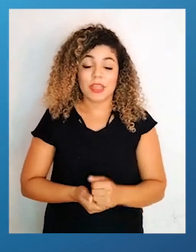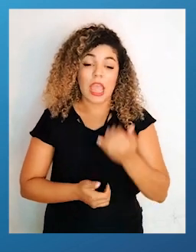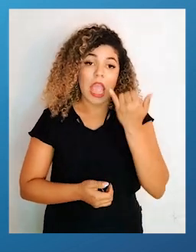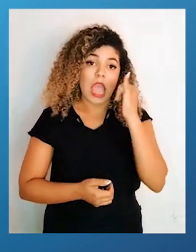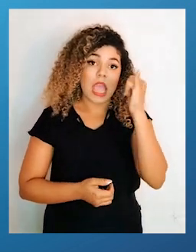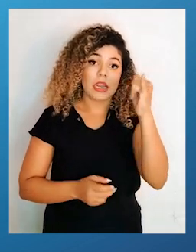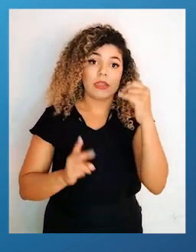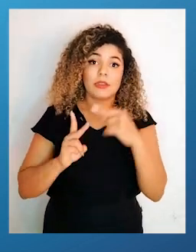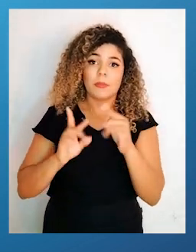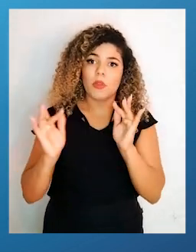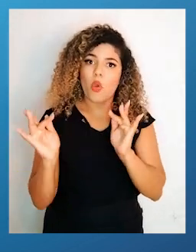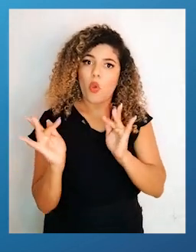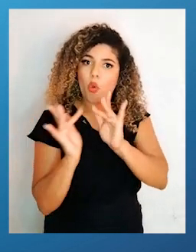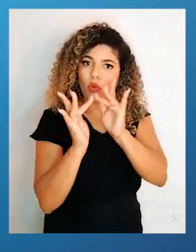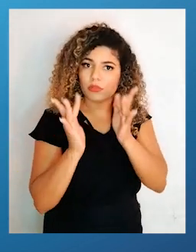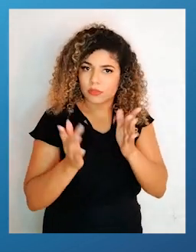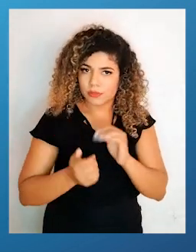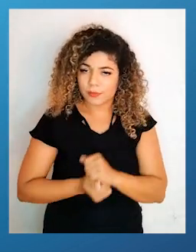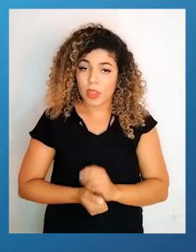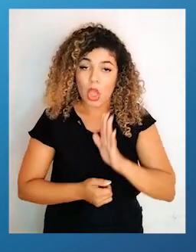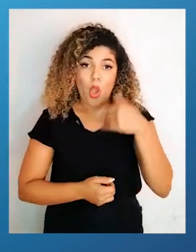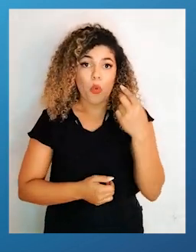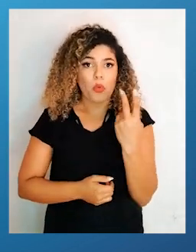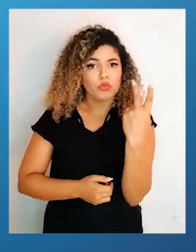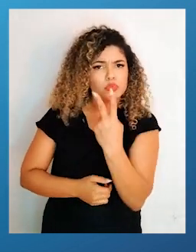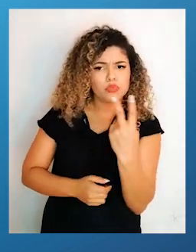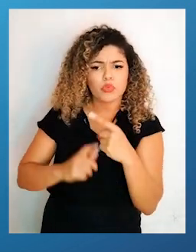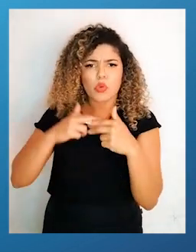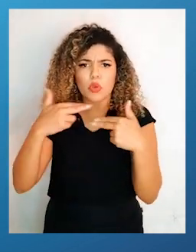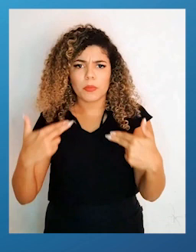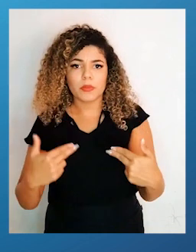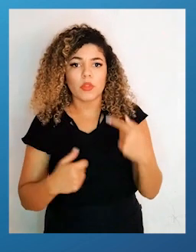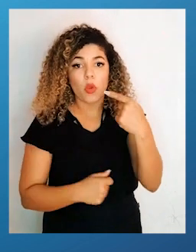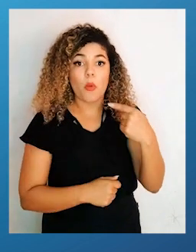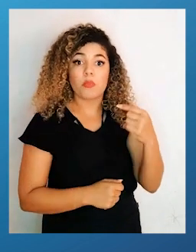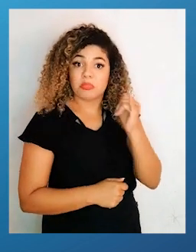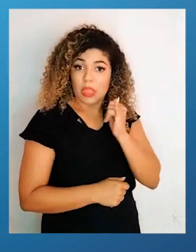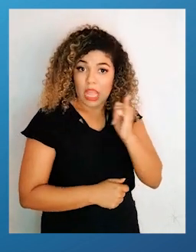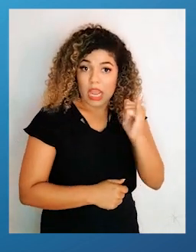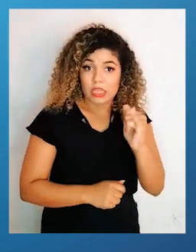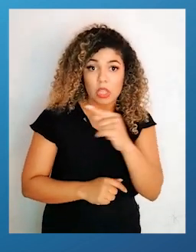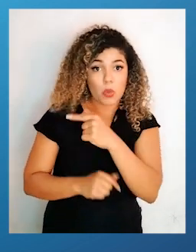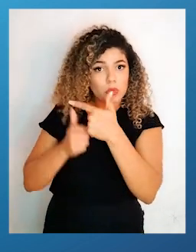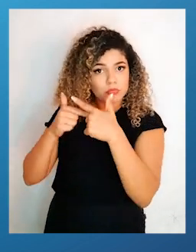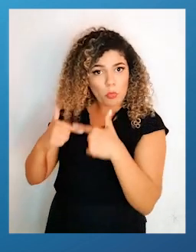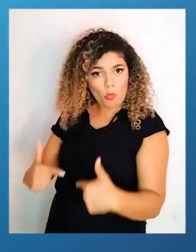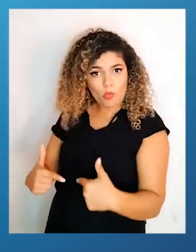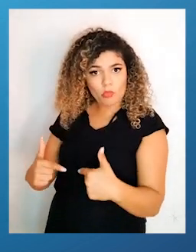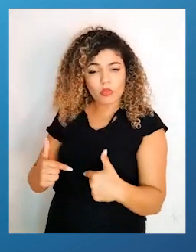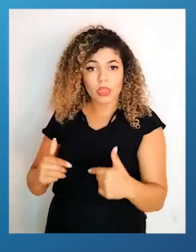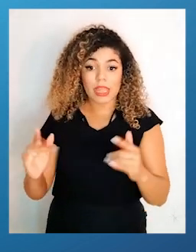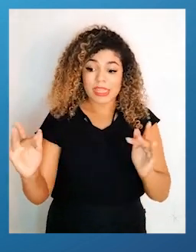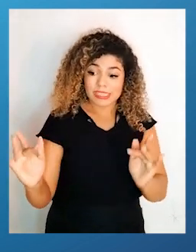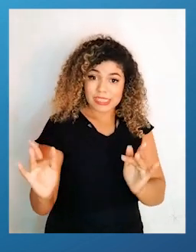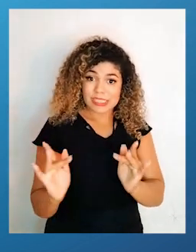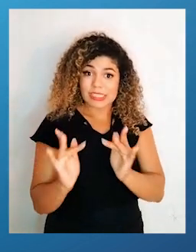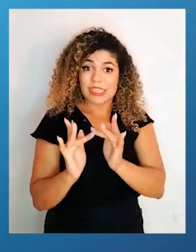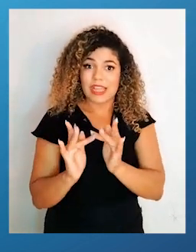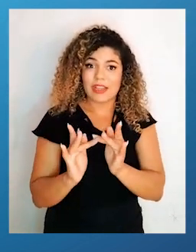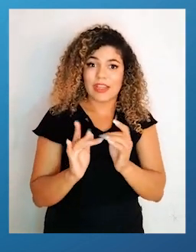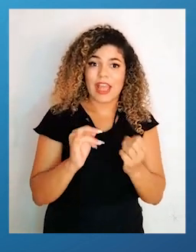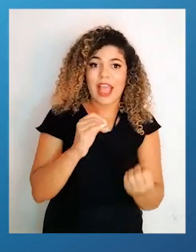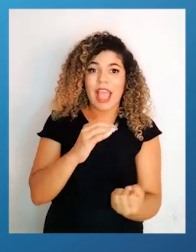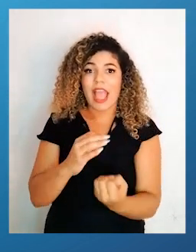Eletrização por contato. Quando dois corpos, um eletrizado e o outro neutro, entram em contato e aí você tem